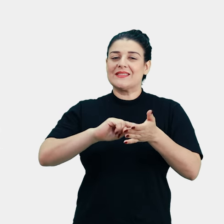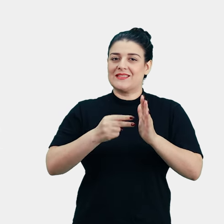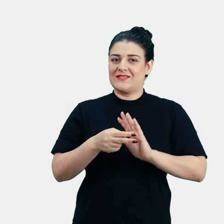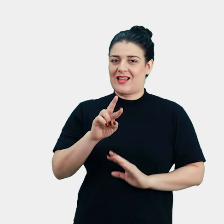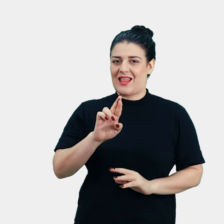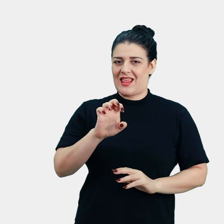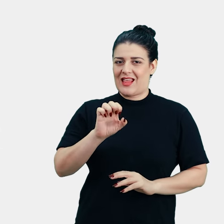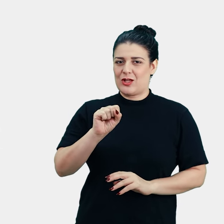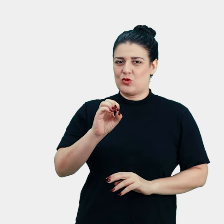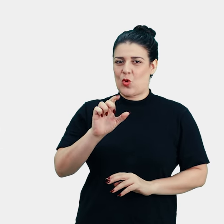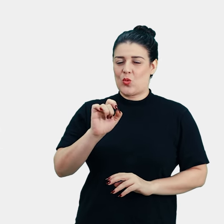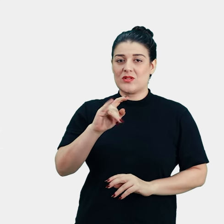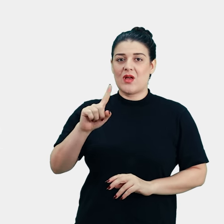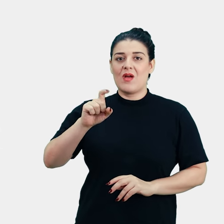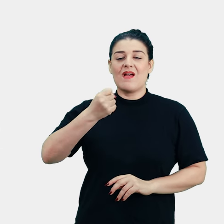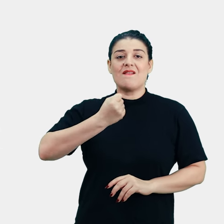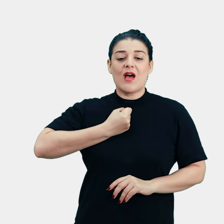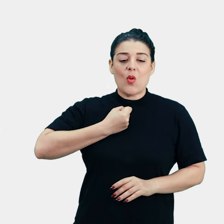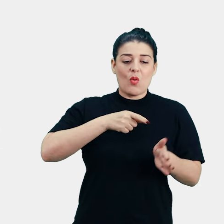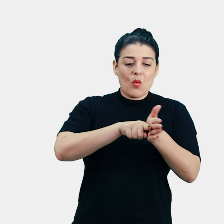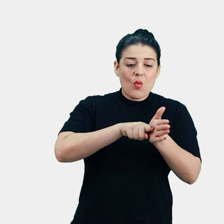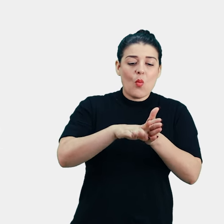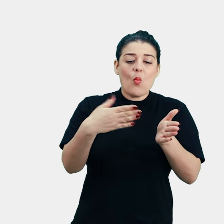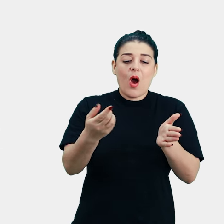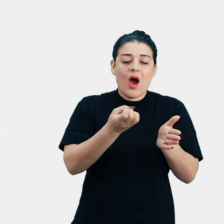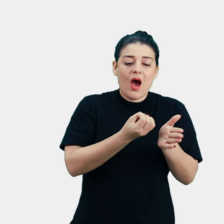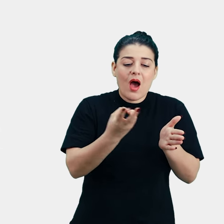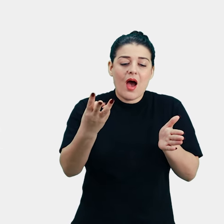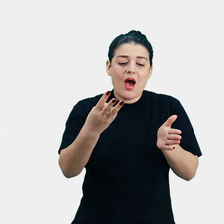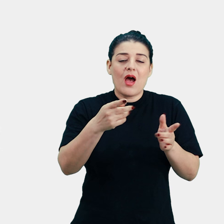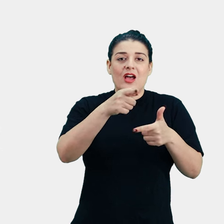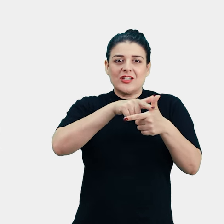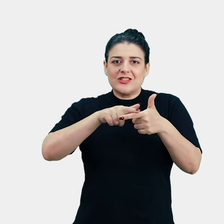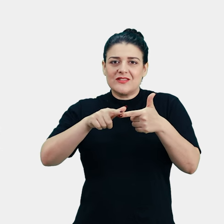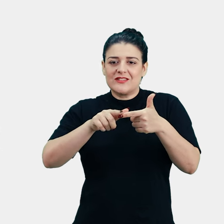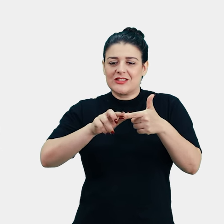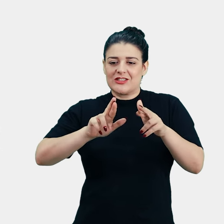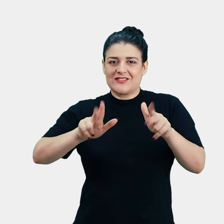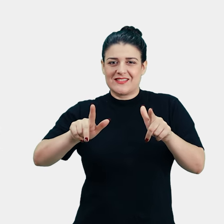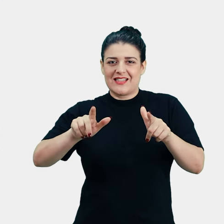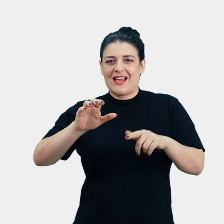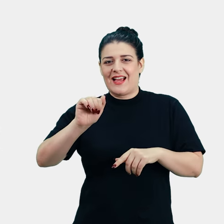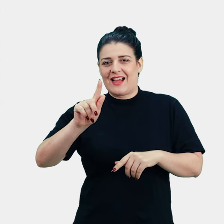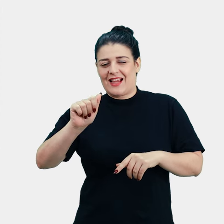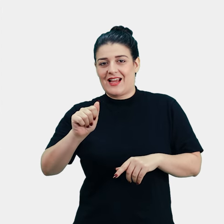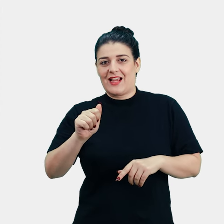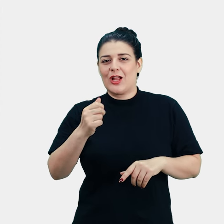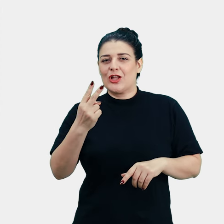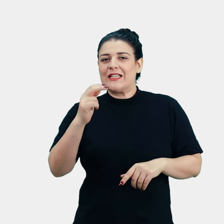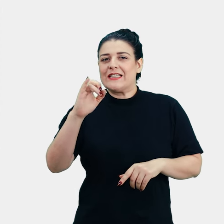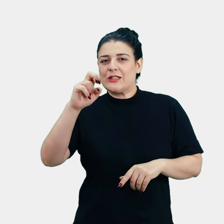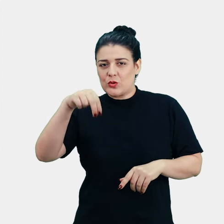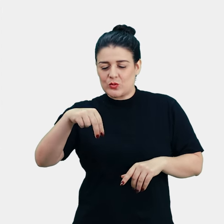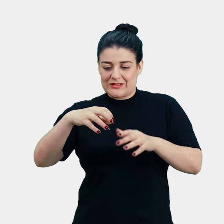resolução, né, que é o valor de razão massa-carga observado, dividido pela menor diferença de massa-carga para dois íons que podem